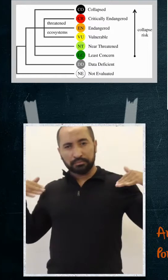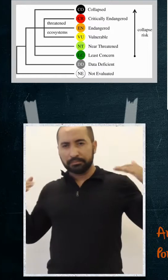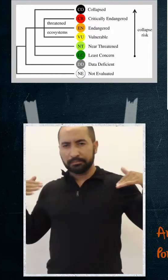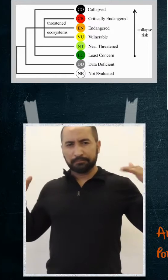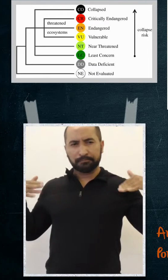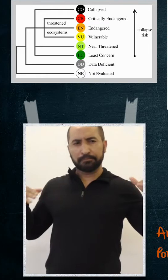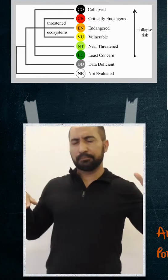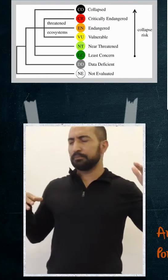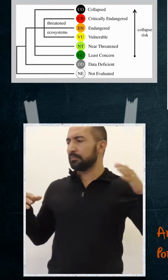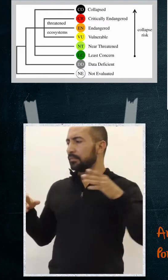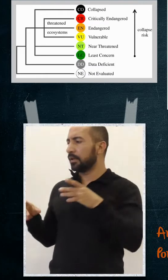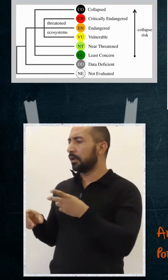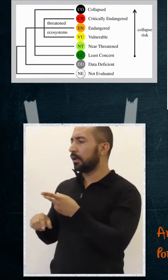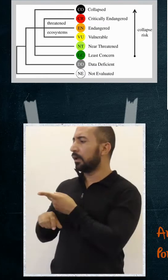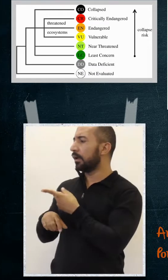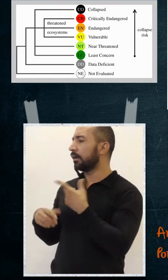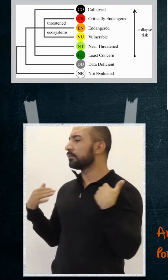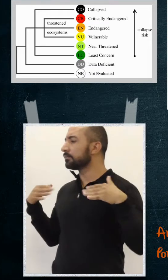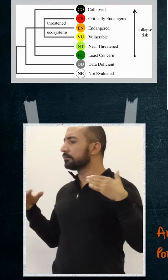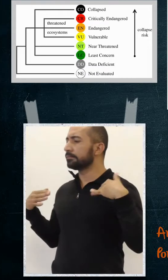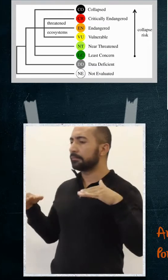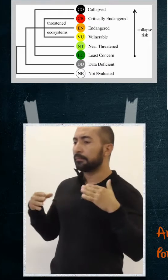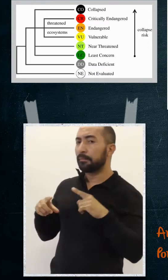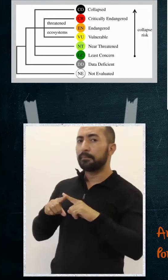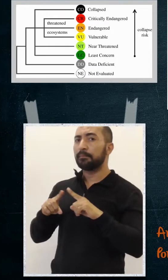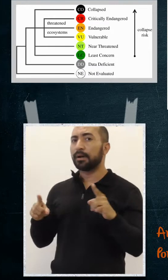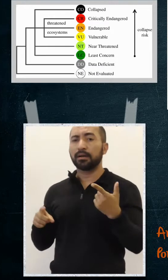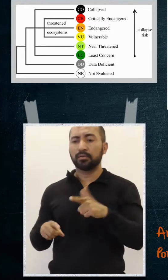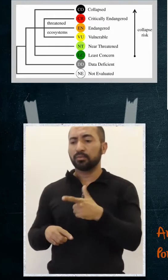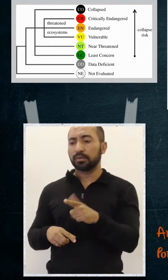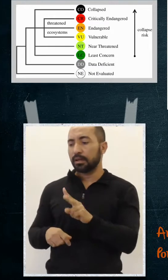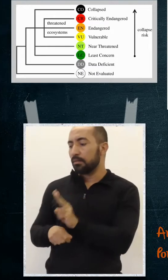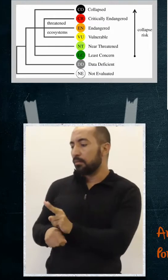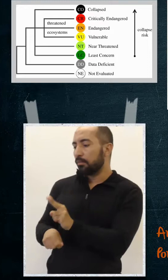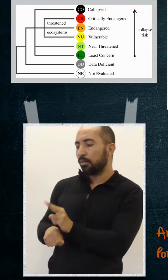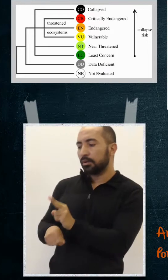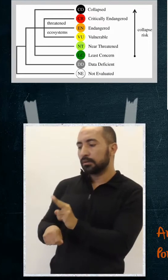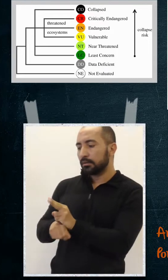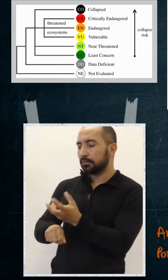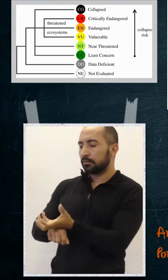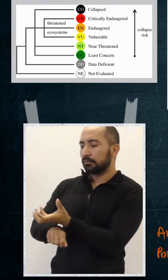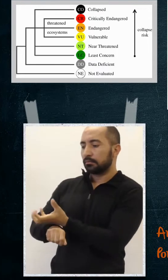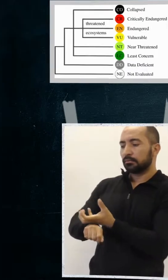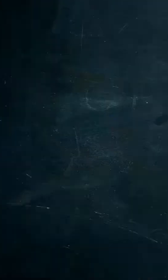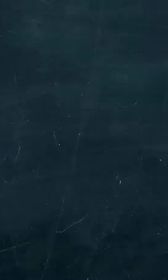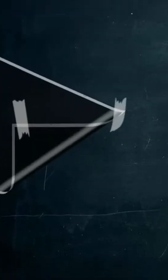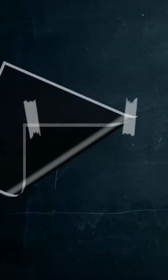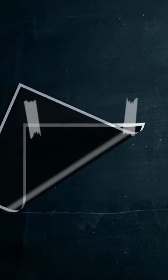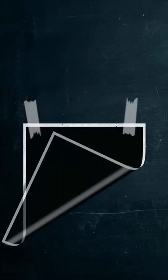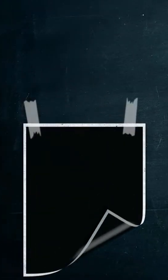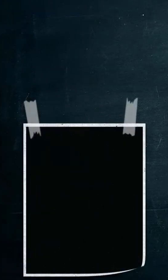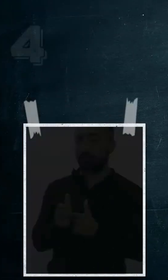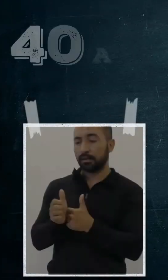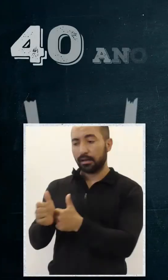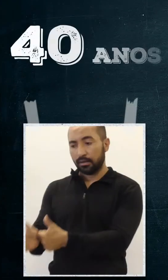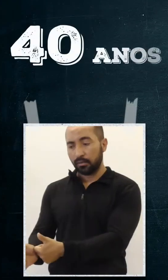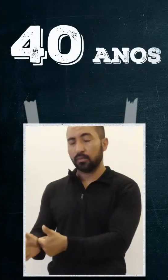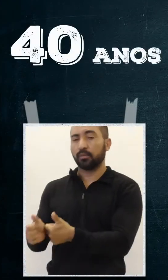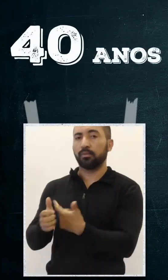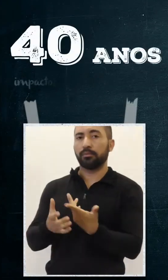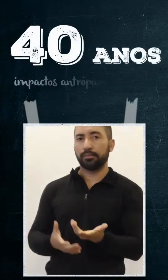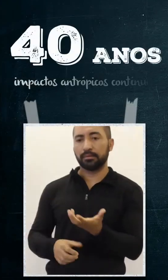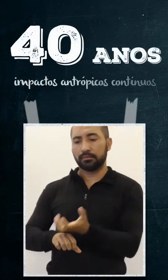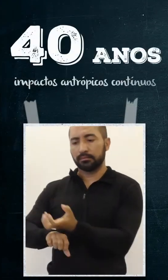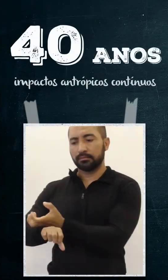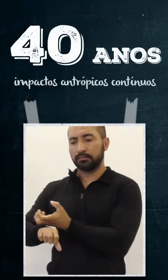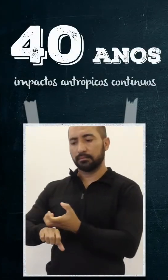proteção ambiental. Infelizmente, registramos a extinção de Mucismilia hart nos recifes costeiros da praia de Porto de Galinhas, Pernambuco. O acompanhamento das